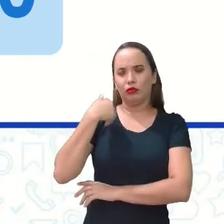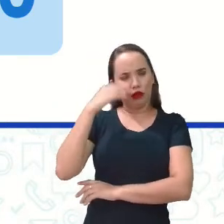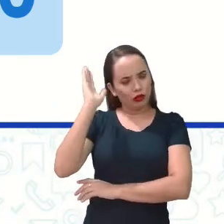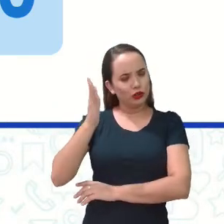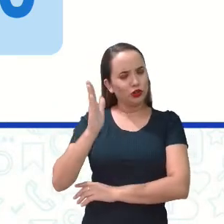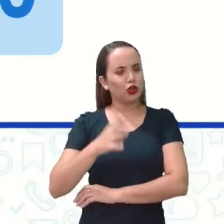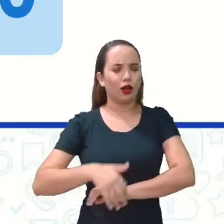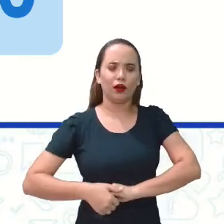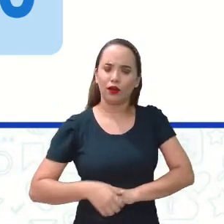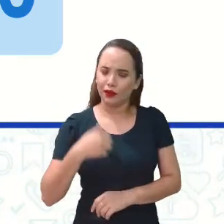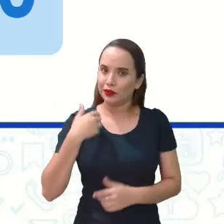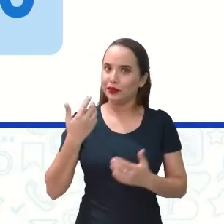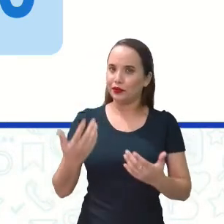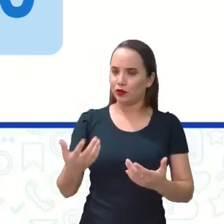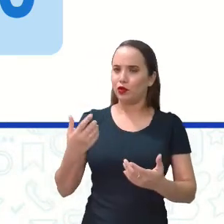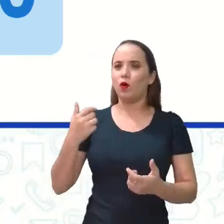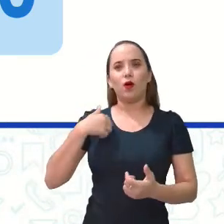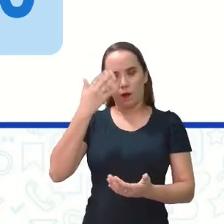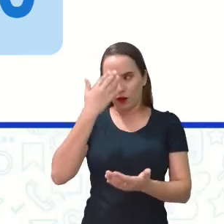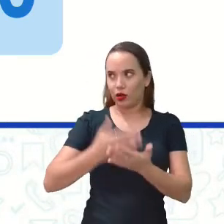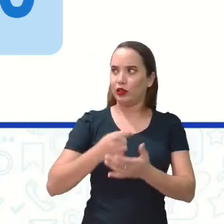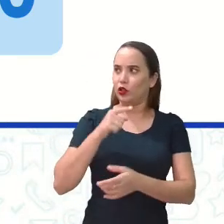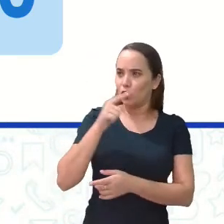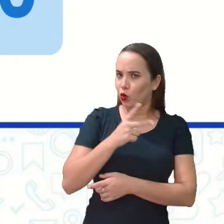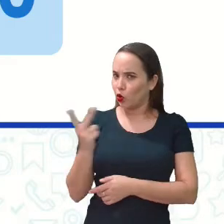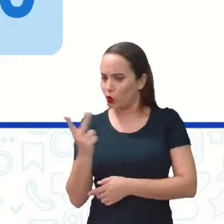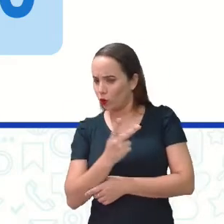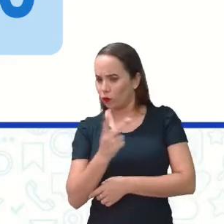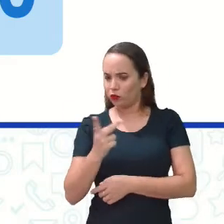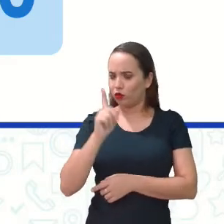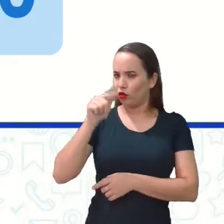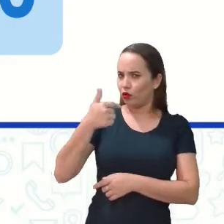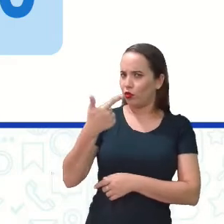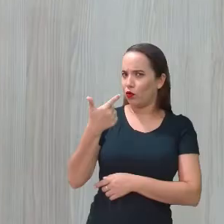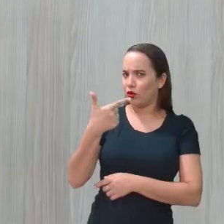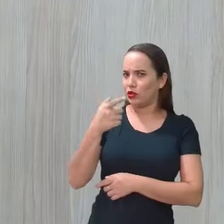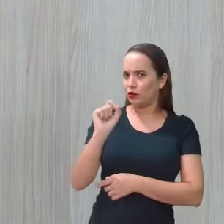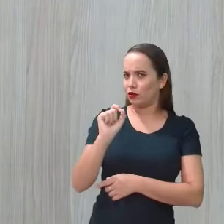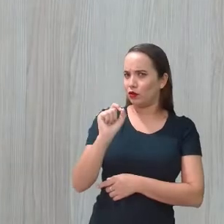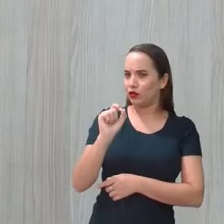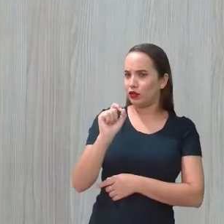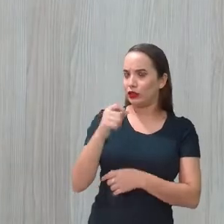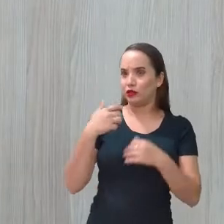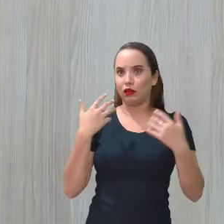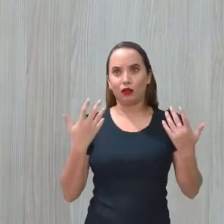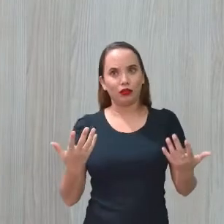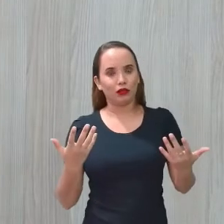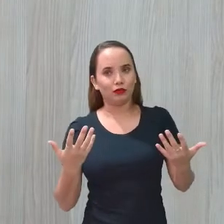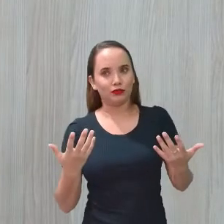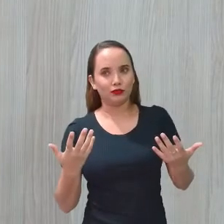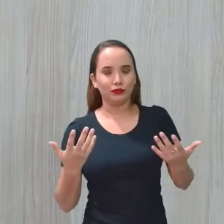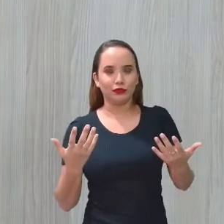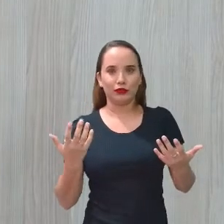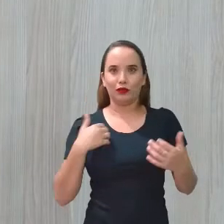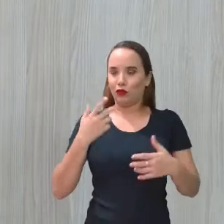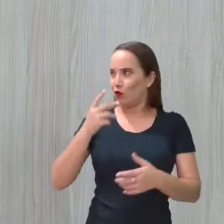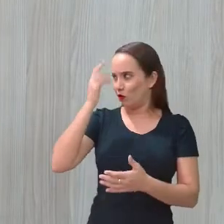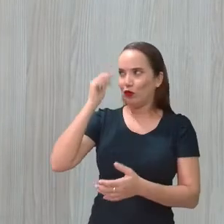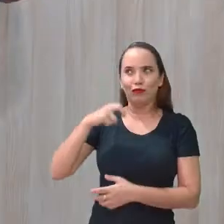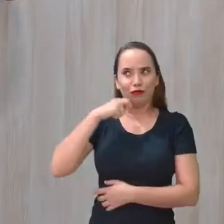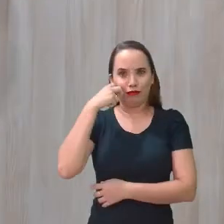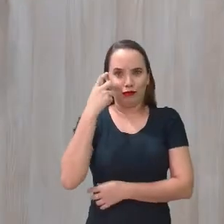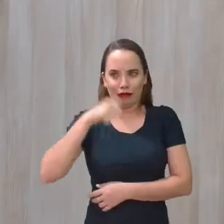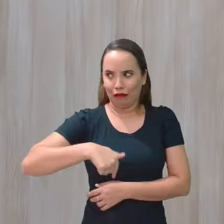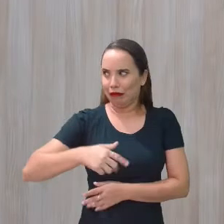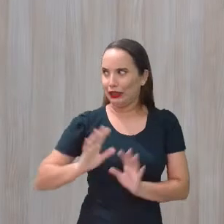das bolas aí vale 20. Será que eu estou certa? Vixe Maria, passar vergonha aqui, hein, professor? Nada.